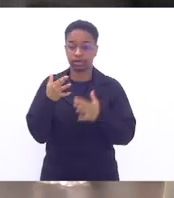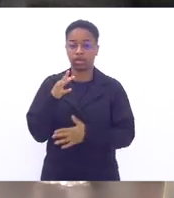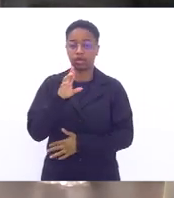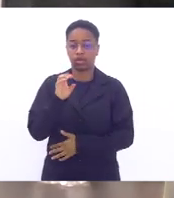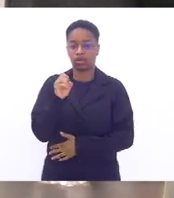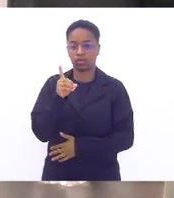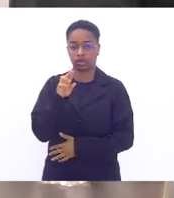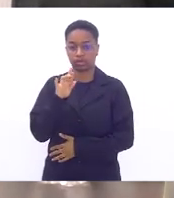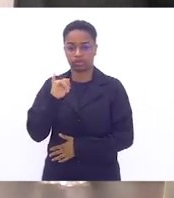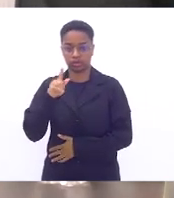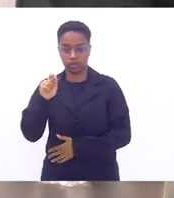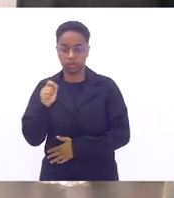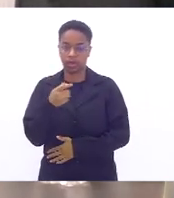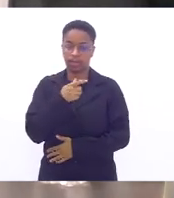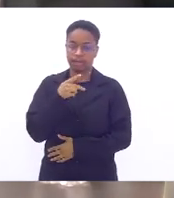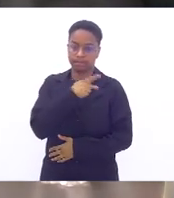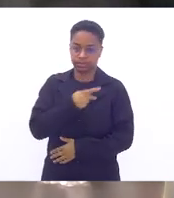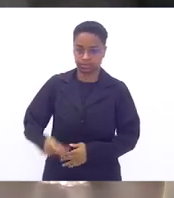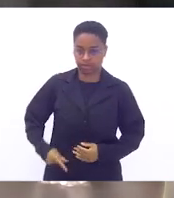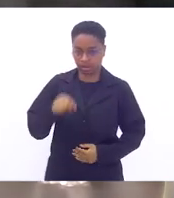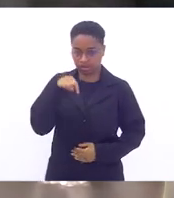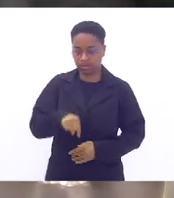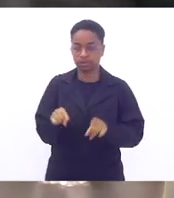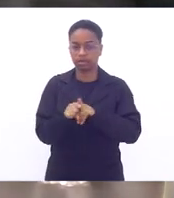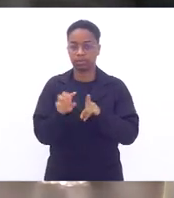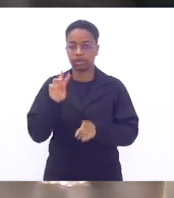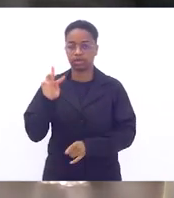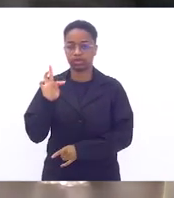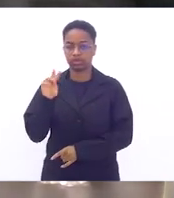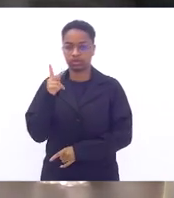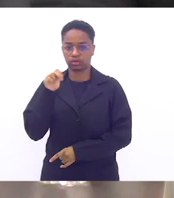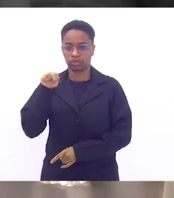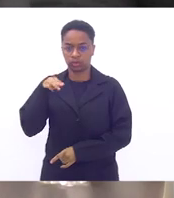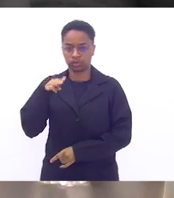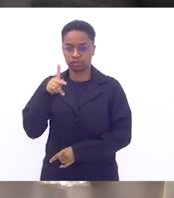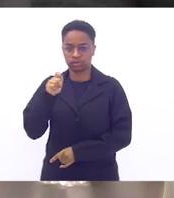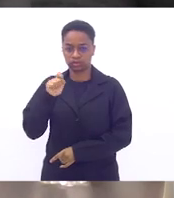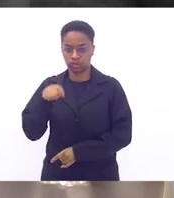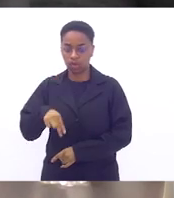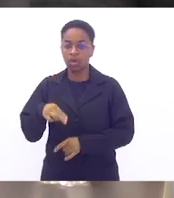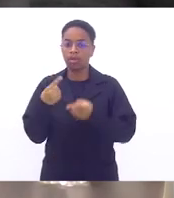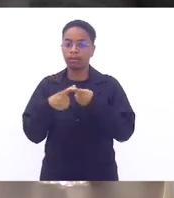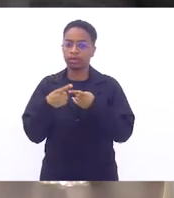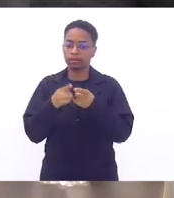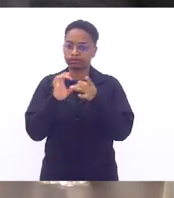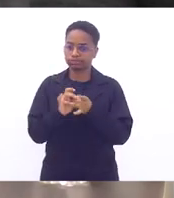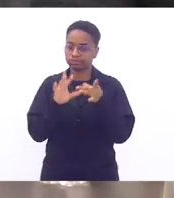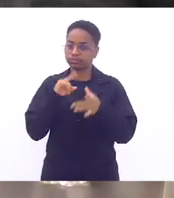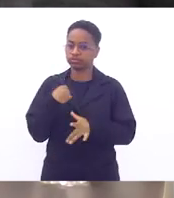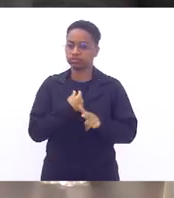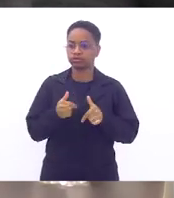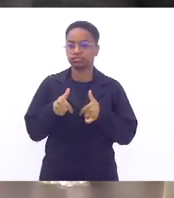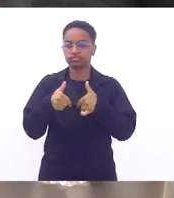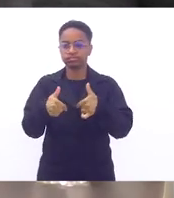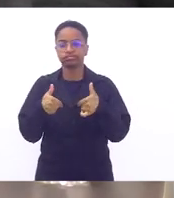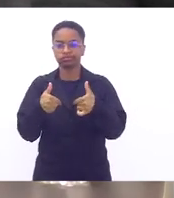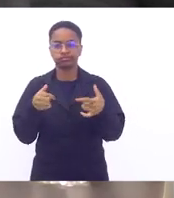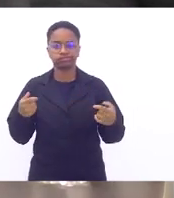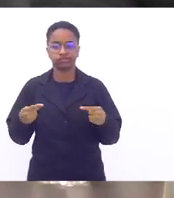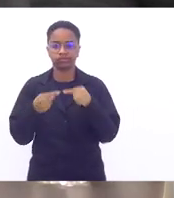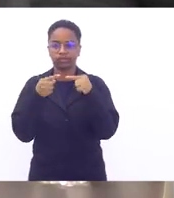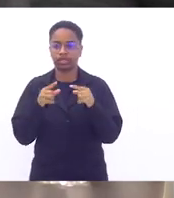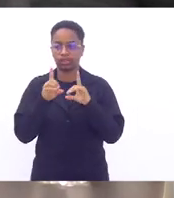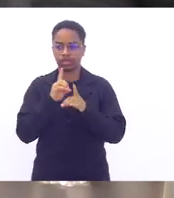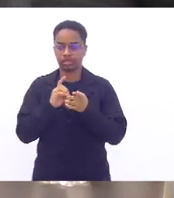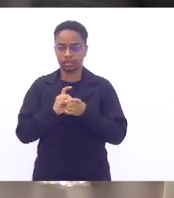nosso presidente da casa em nome do Thomson que é o chefe de gabinete por nos dar a possibilidade de exercer este ato democrático e cidadão